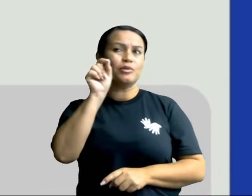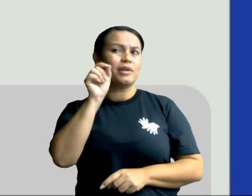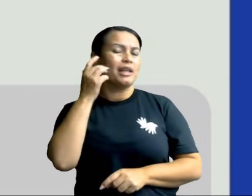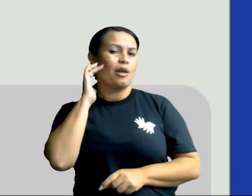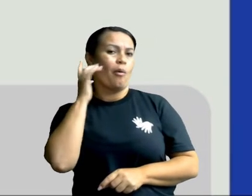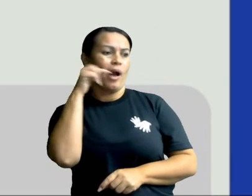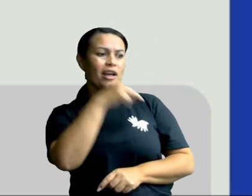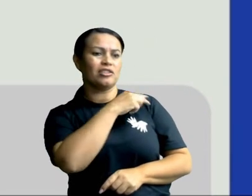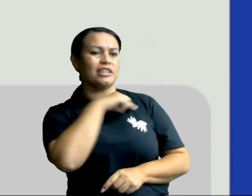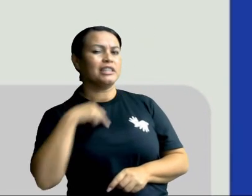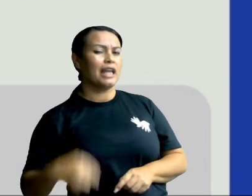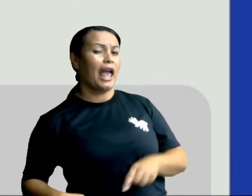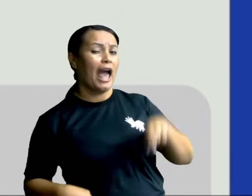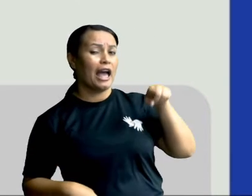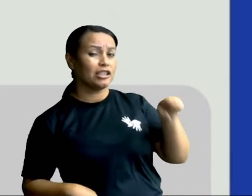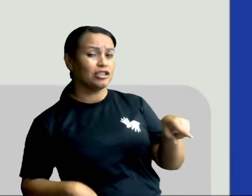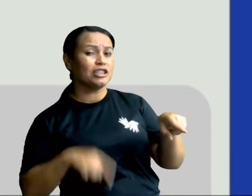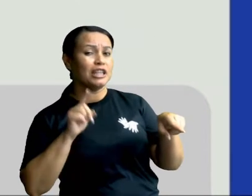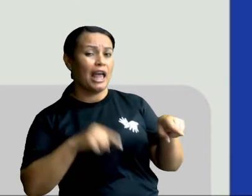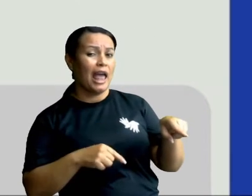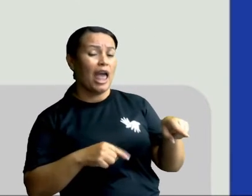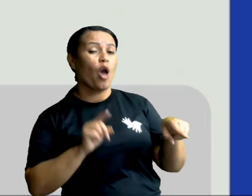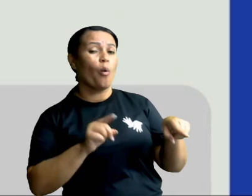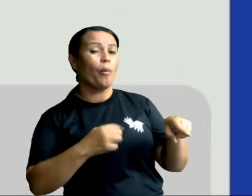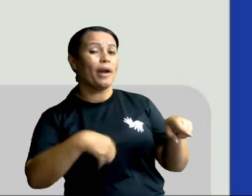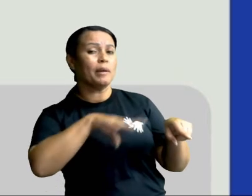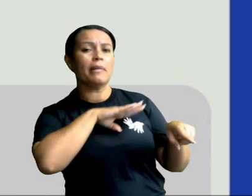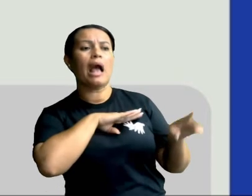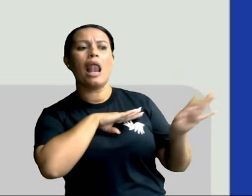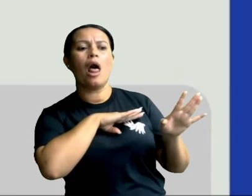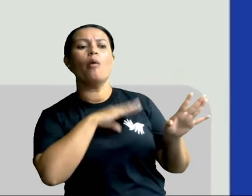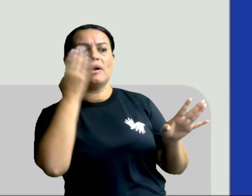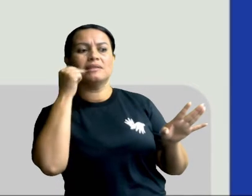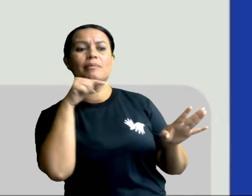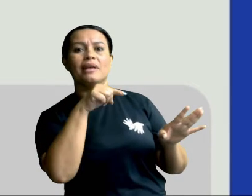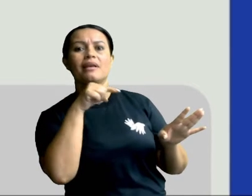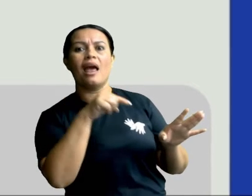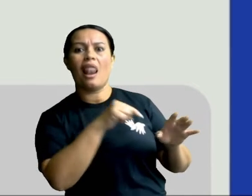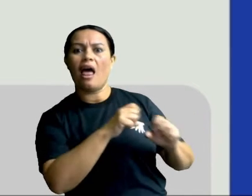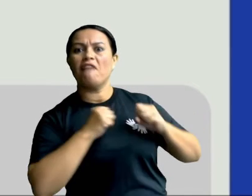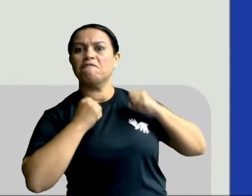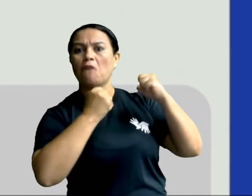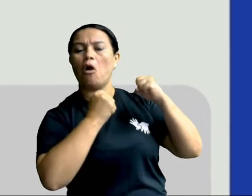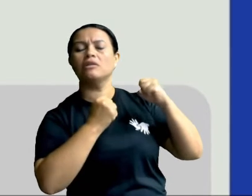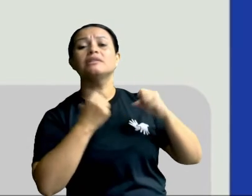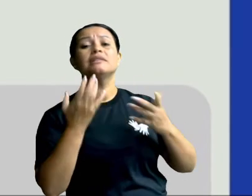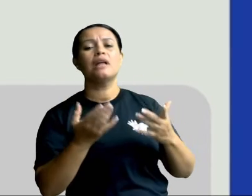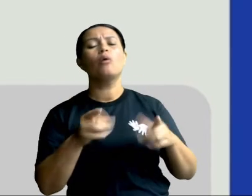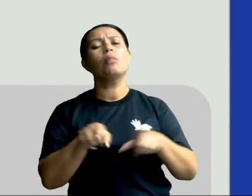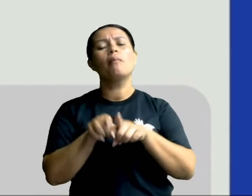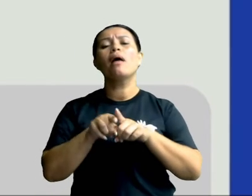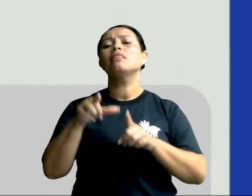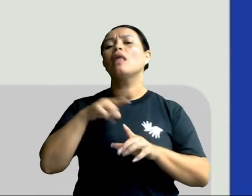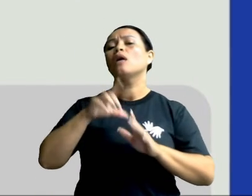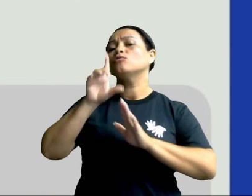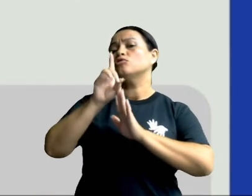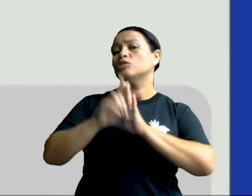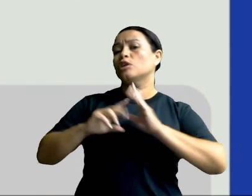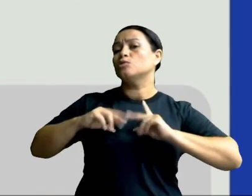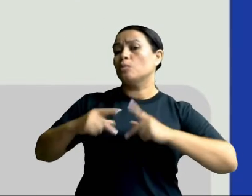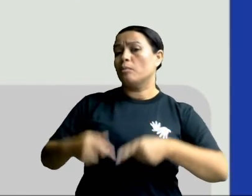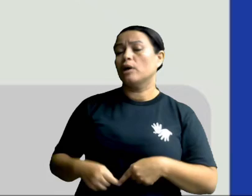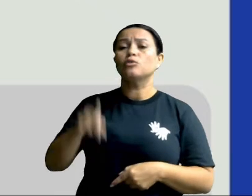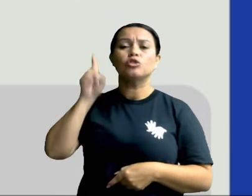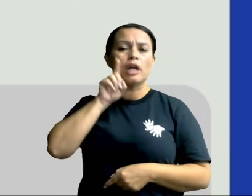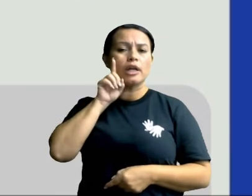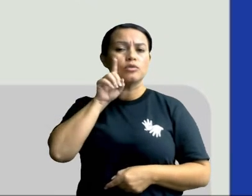inimiga, mas a reconhecem como um forte concorrente na geopolítica mundial. Outro ponto de tensão diz respeito aos direitos humanos. Os Estados